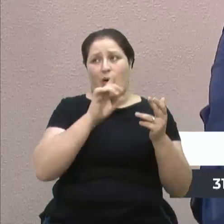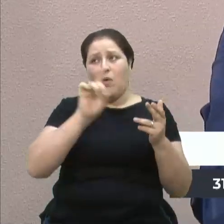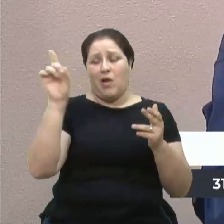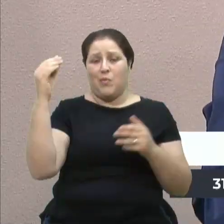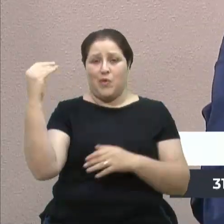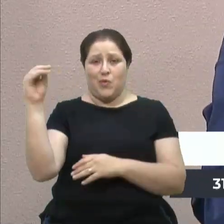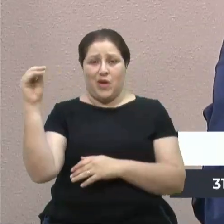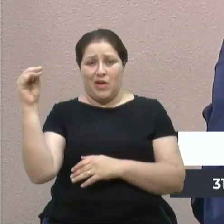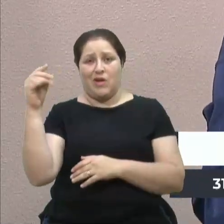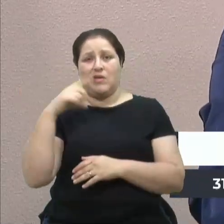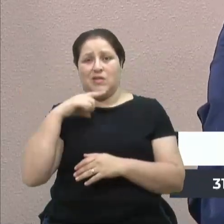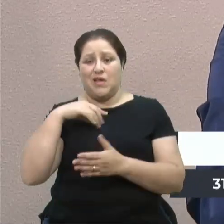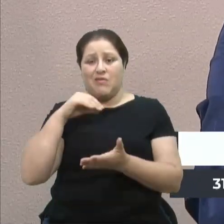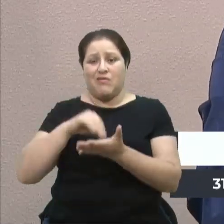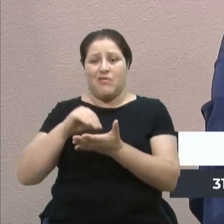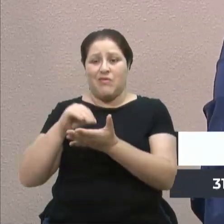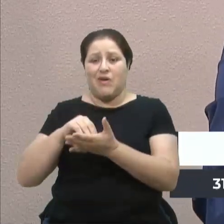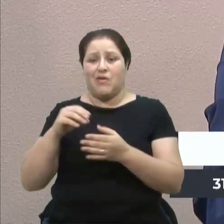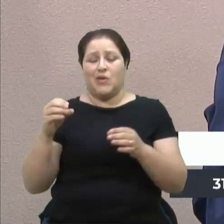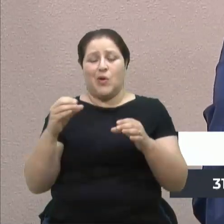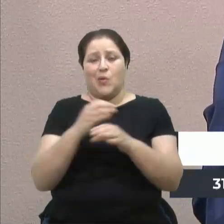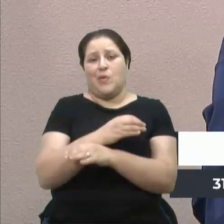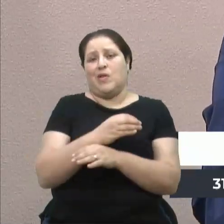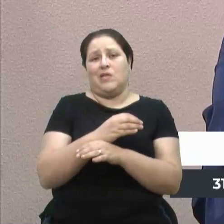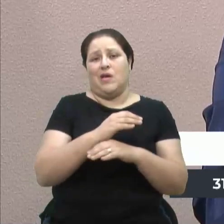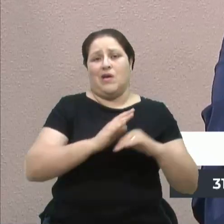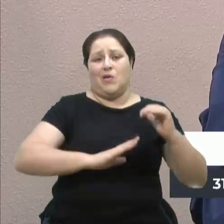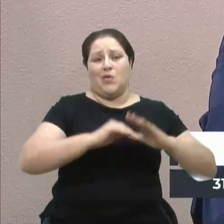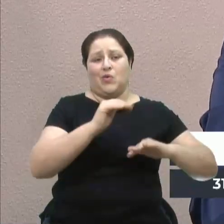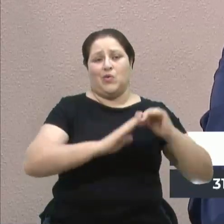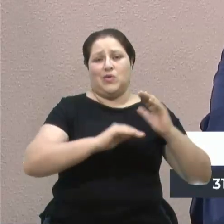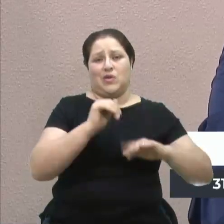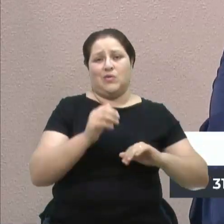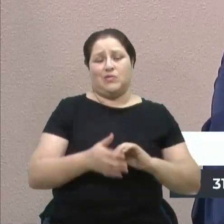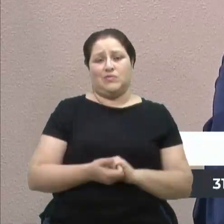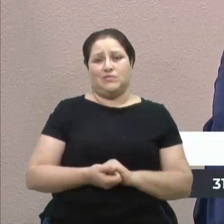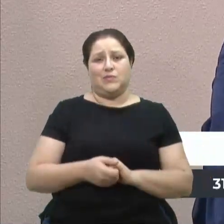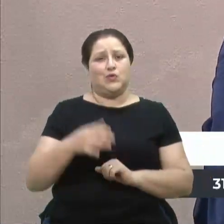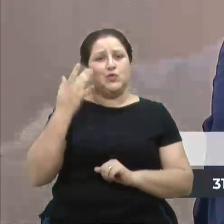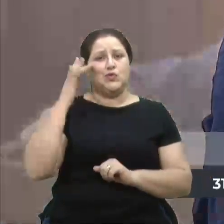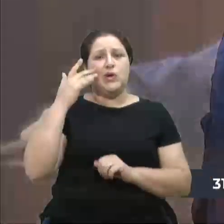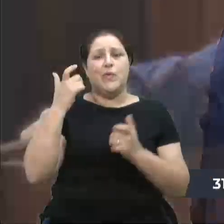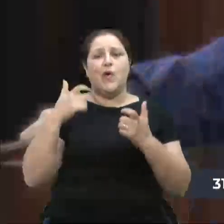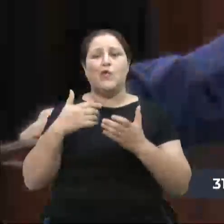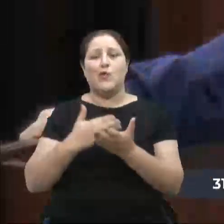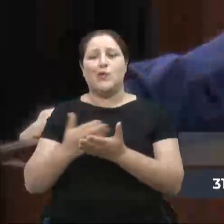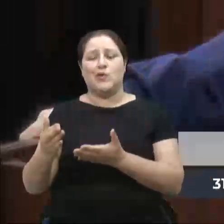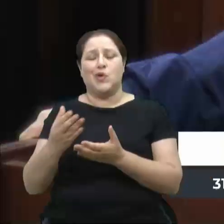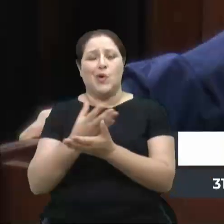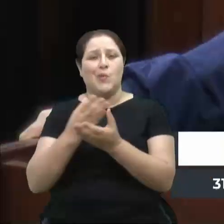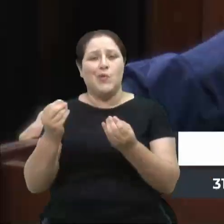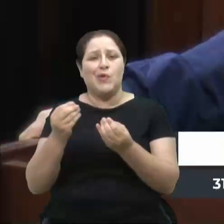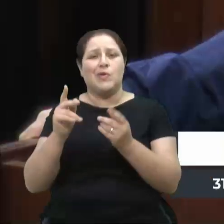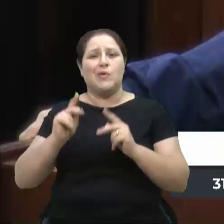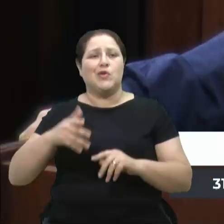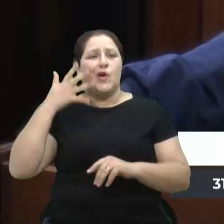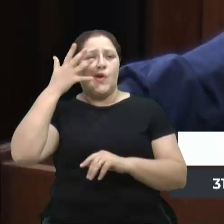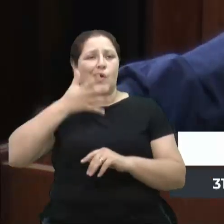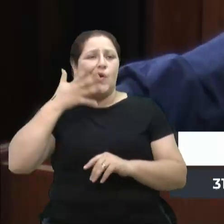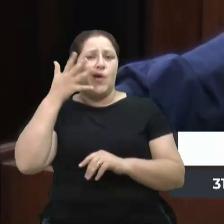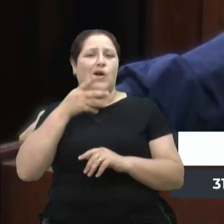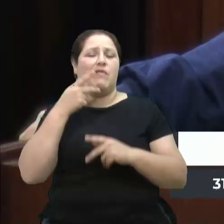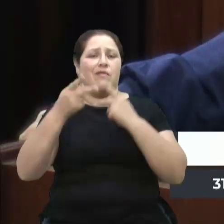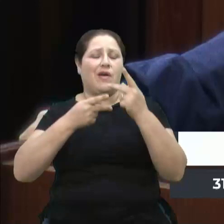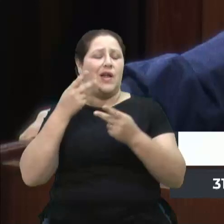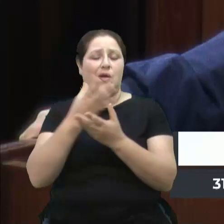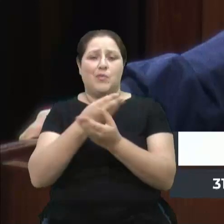fala, porque a gente não sabe onde desencadeou. Muitos são as narrativas, muitos são os discursos que a gente ouve até hoje, 10 anos após.